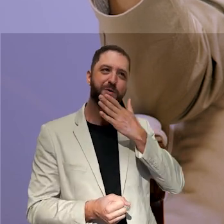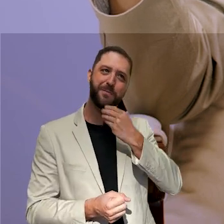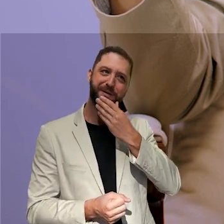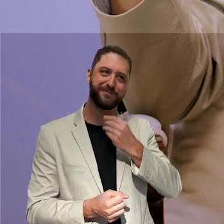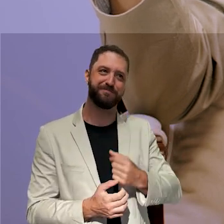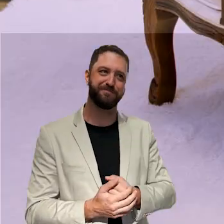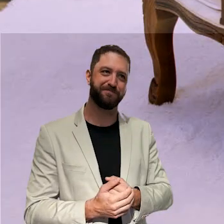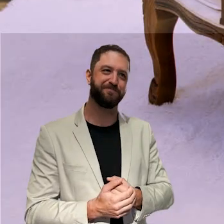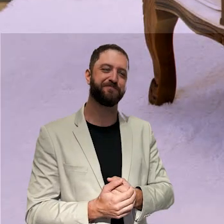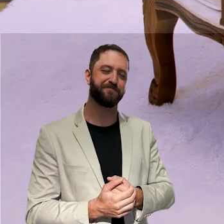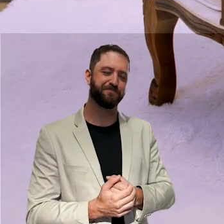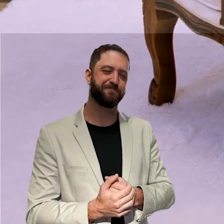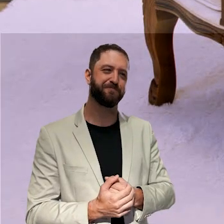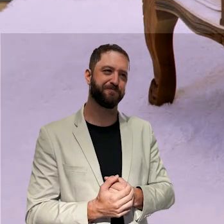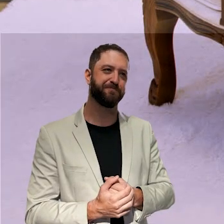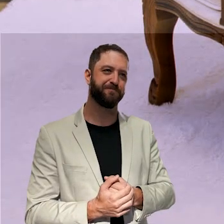homens.